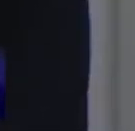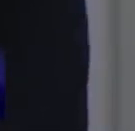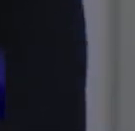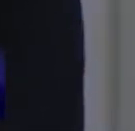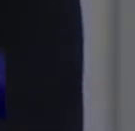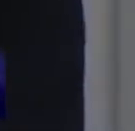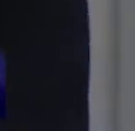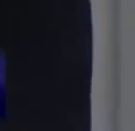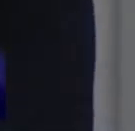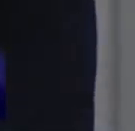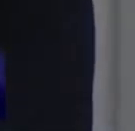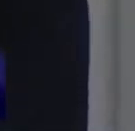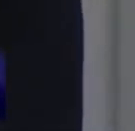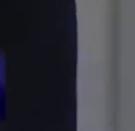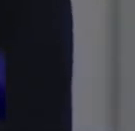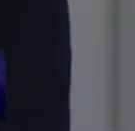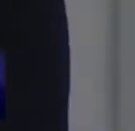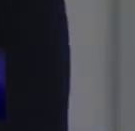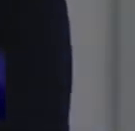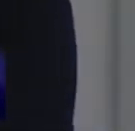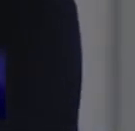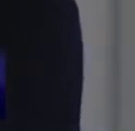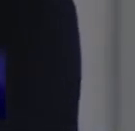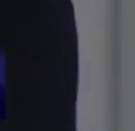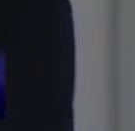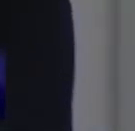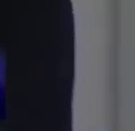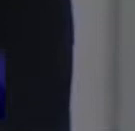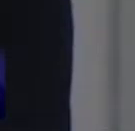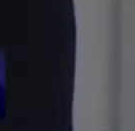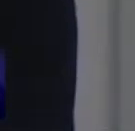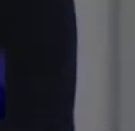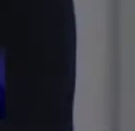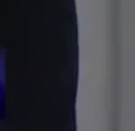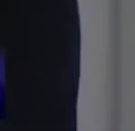2011 o nome da pessoa nessa rua. Então está havendo